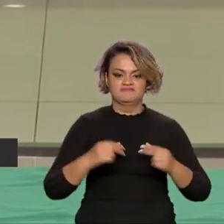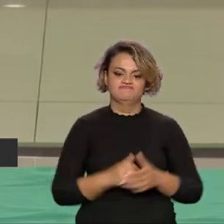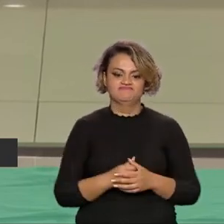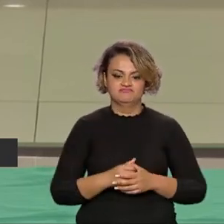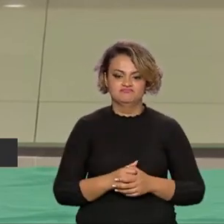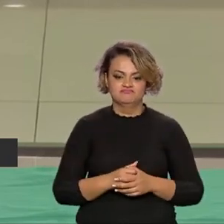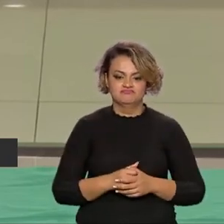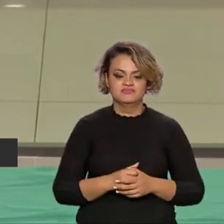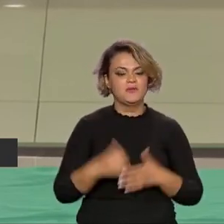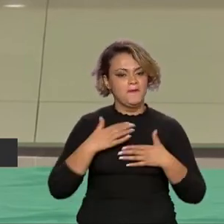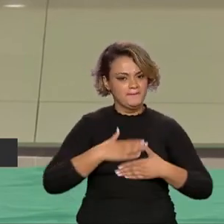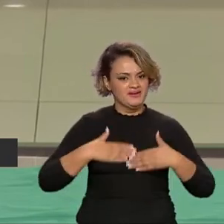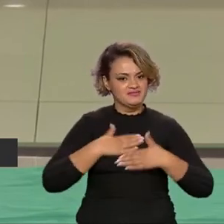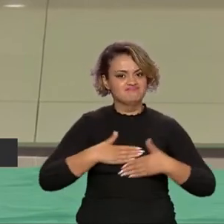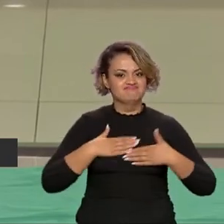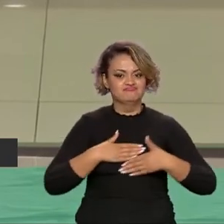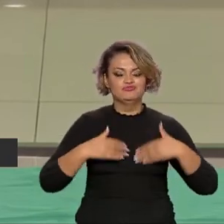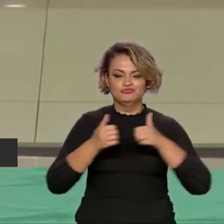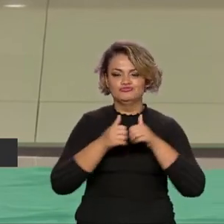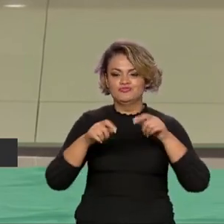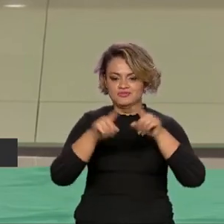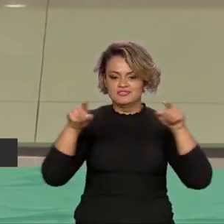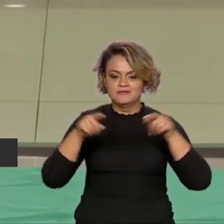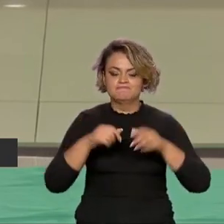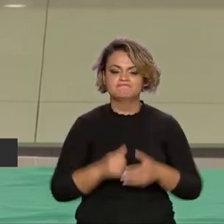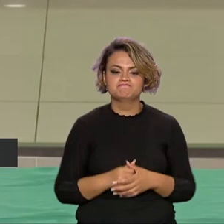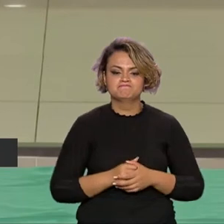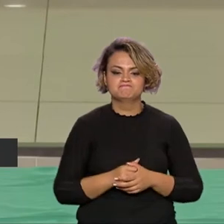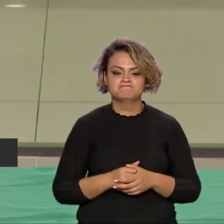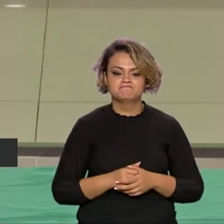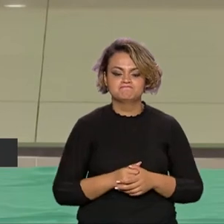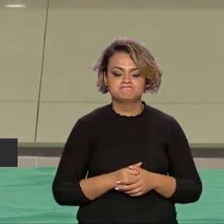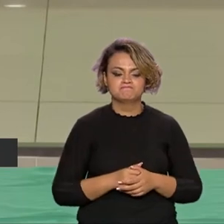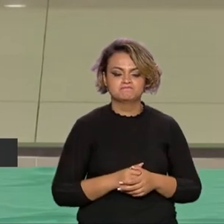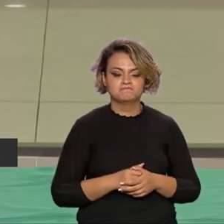Então, é um prazer estar com todos os senhores e senhoras.